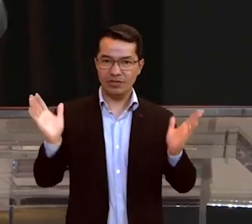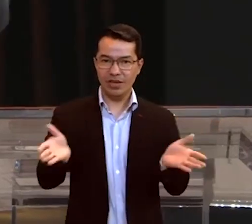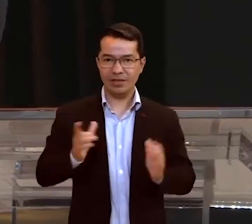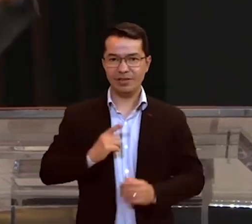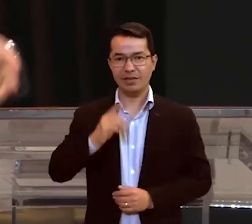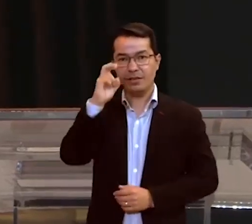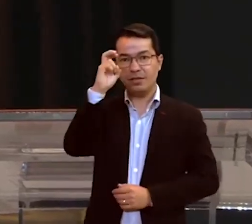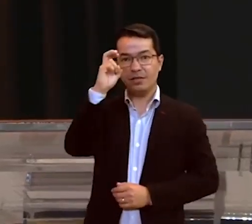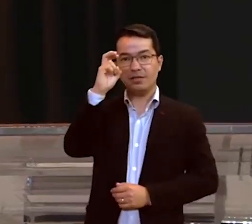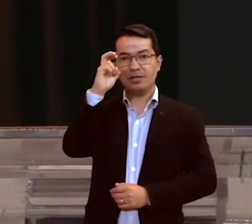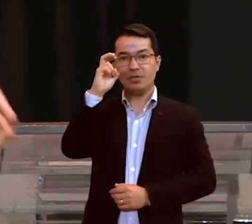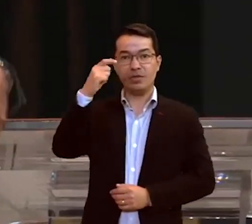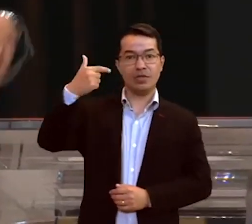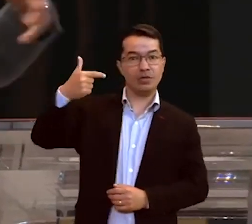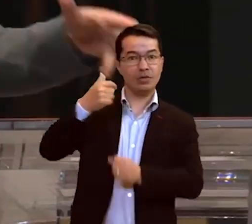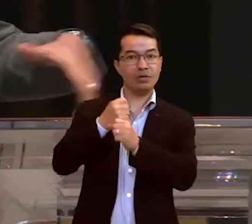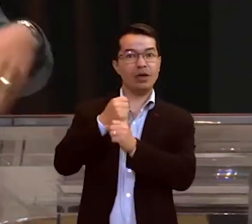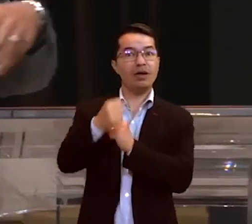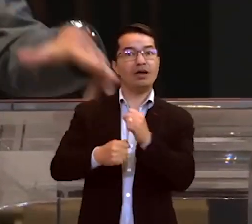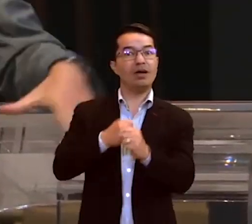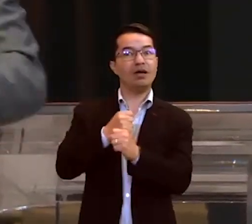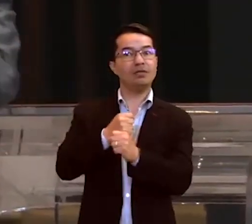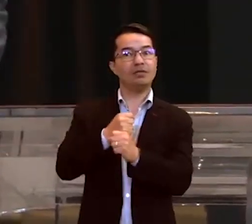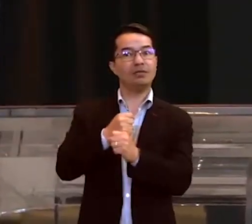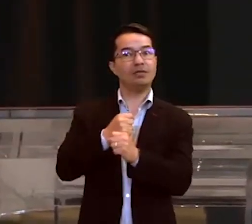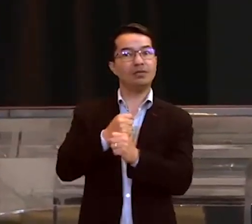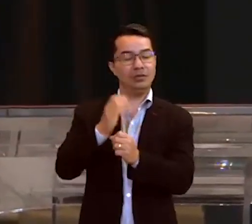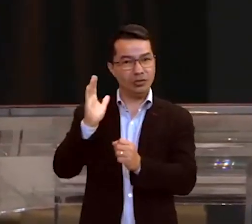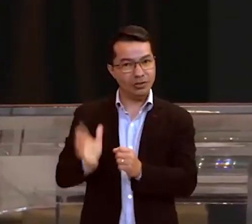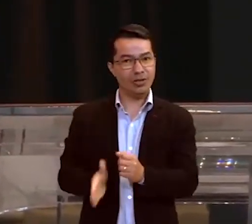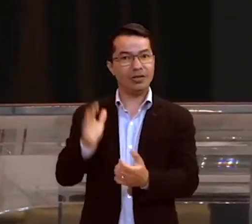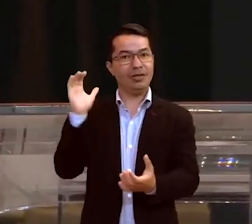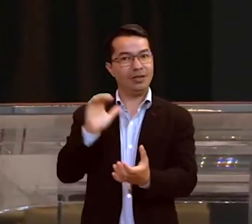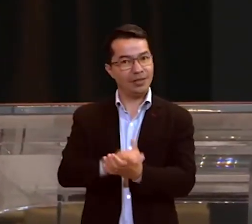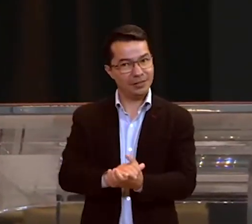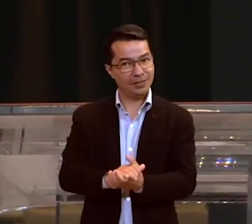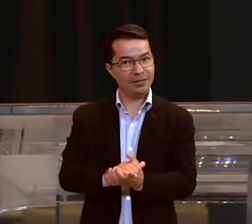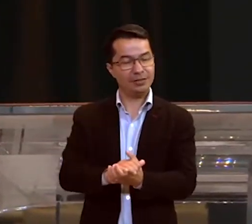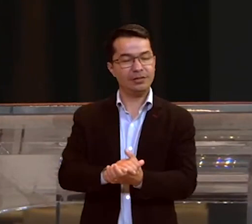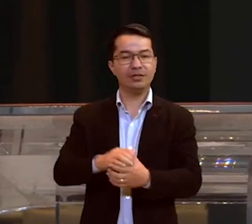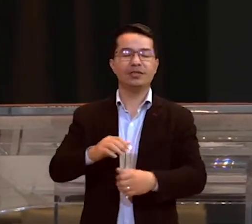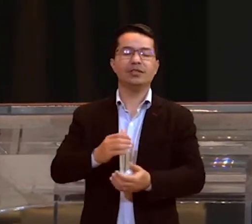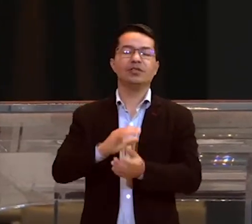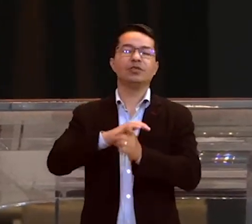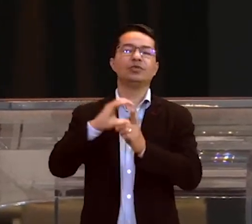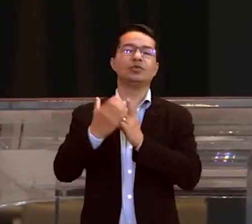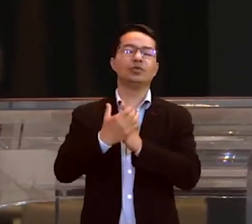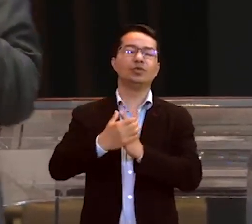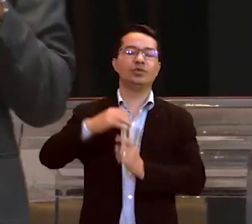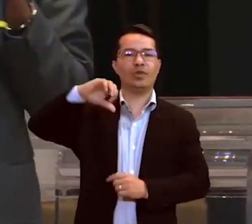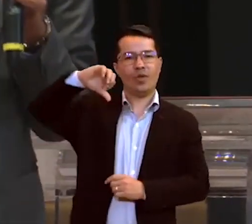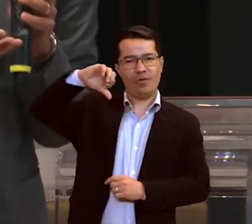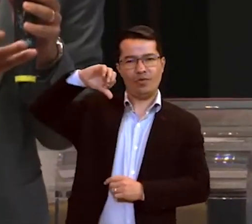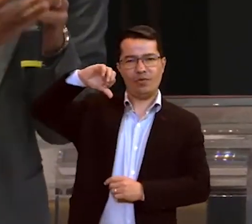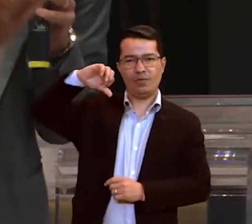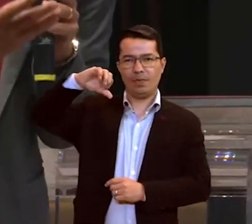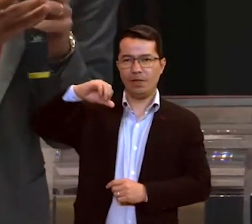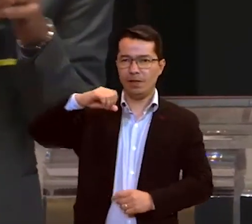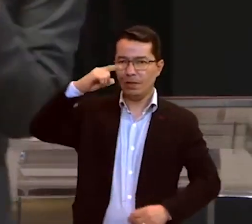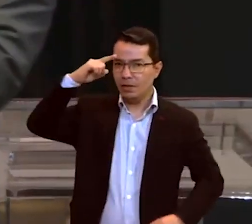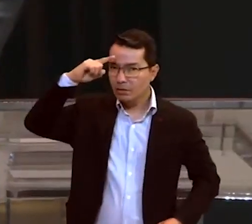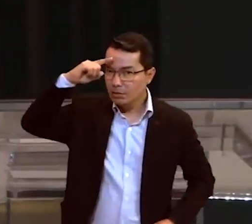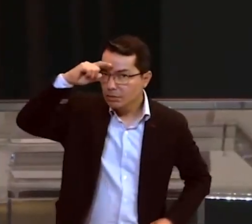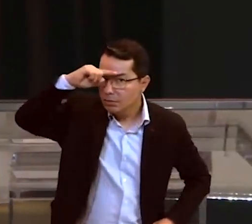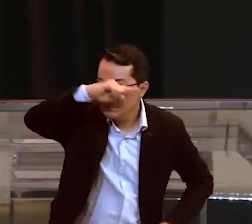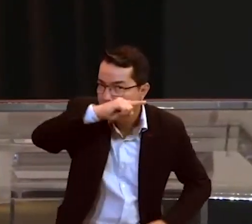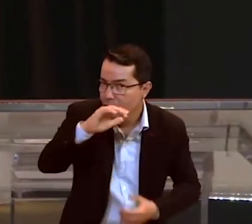50 e 52 anos aqui, 16 anos, vários casamentos aqui no primeiro culto. Os desafios de um casamento enfrenta